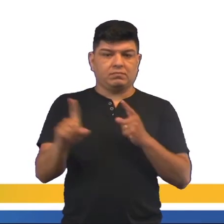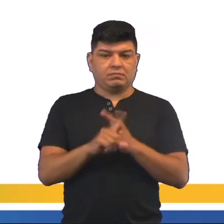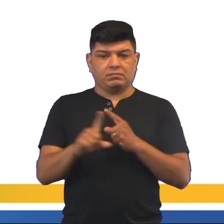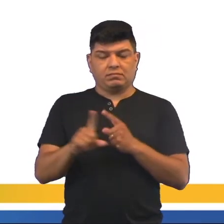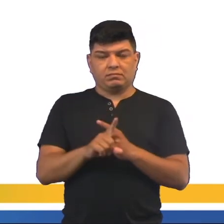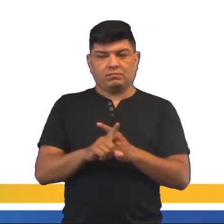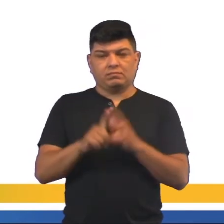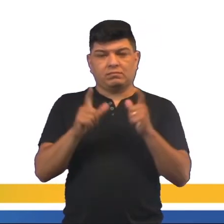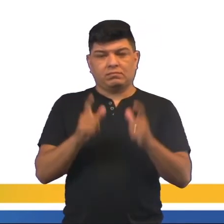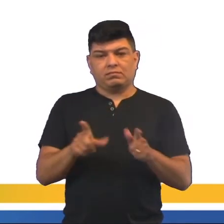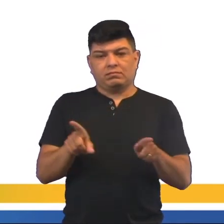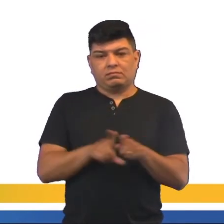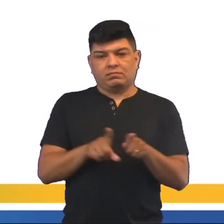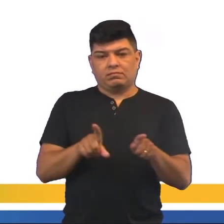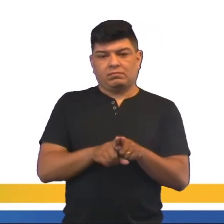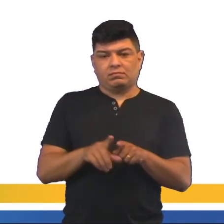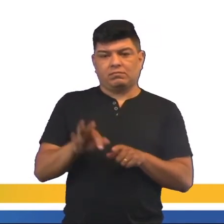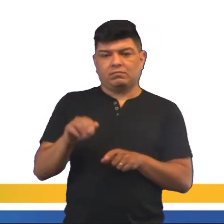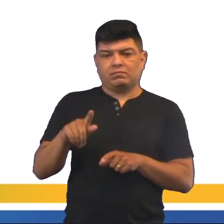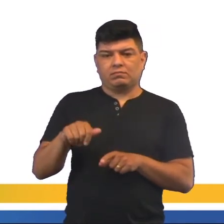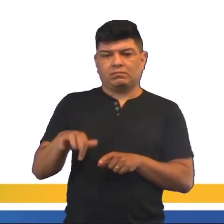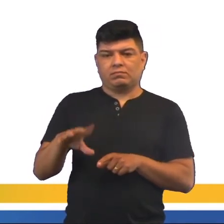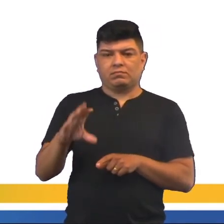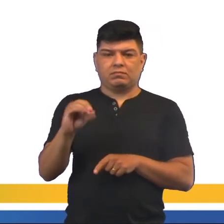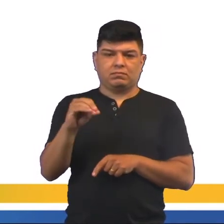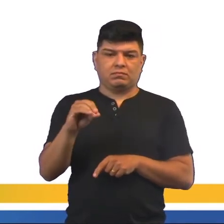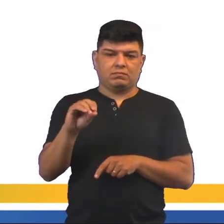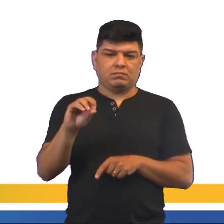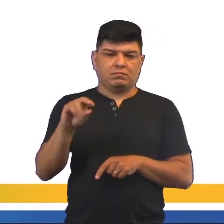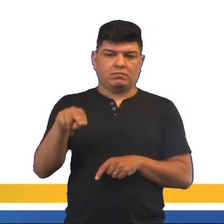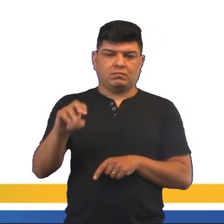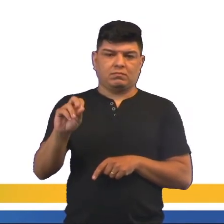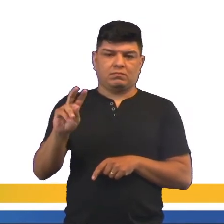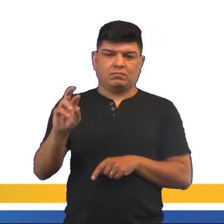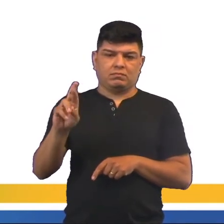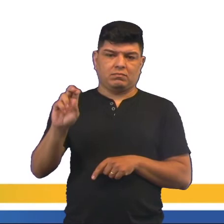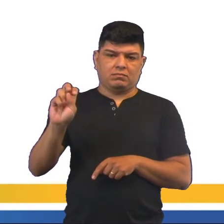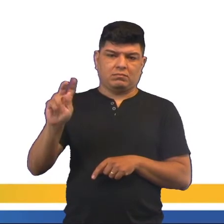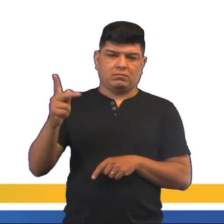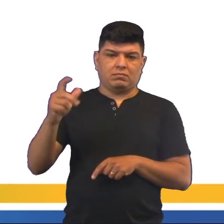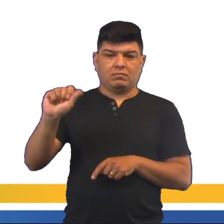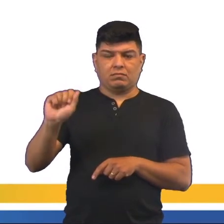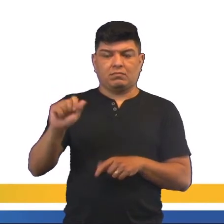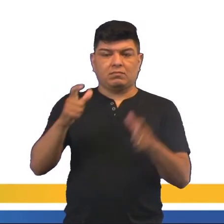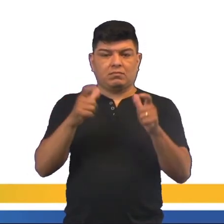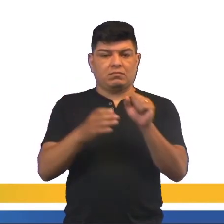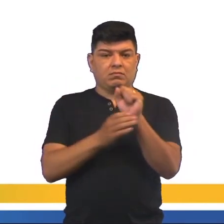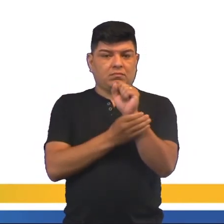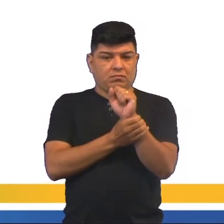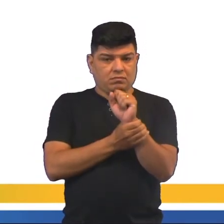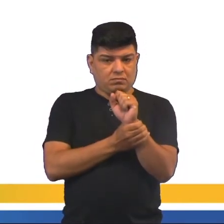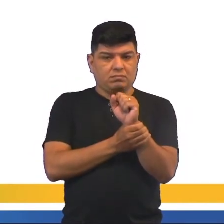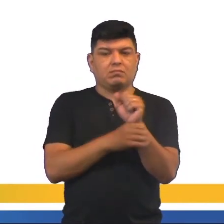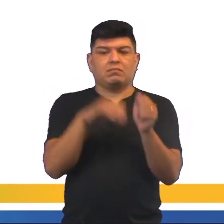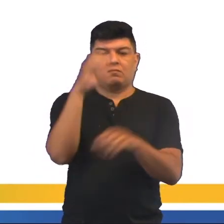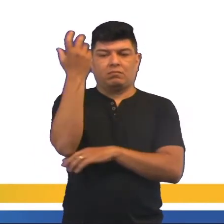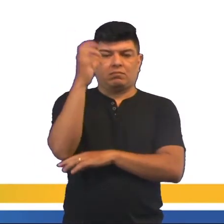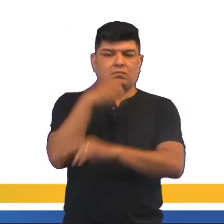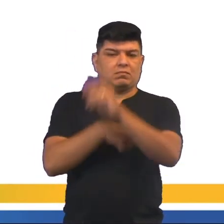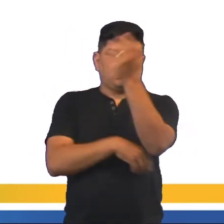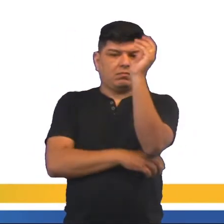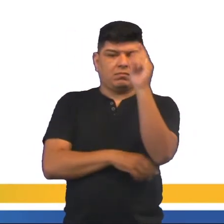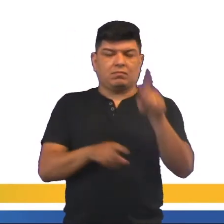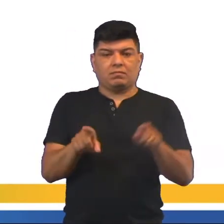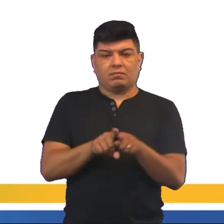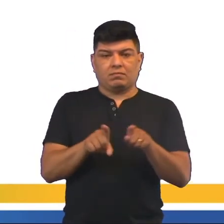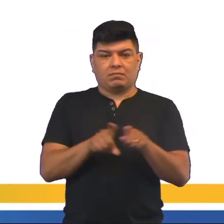no reservatório do Fernando de Noronha, né? O arquipélago do Fernando de Noronha. É uma área de proteção ambiental, tá?